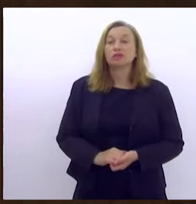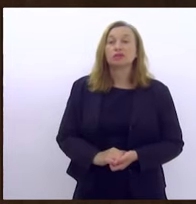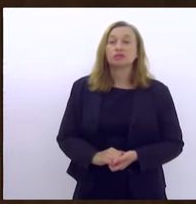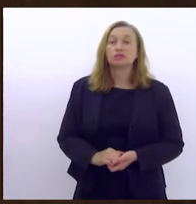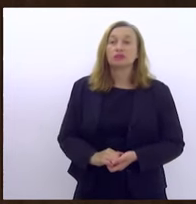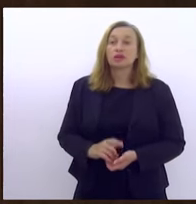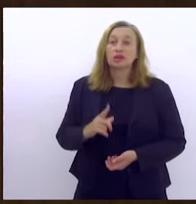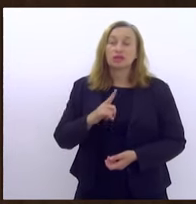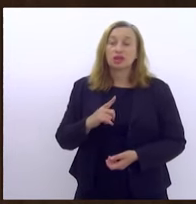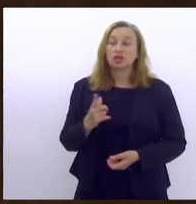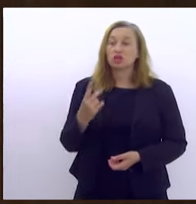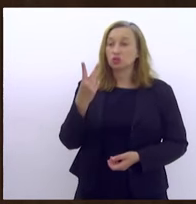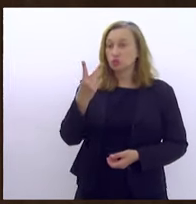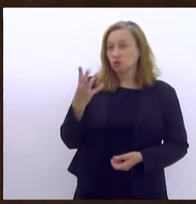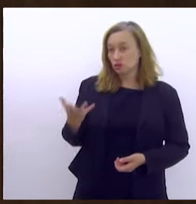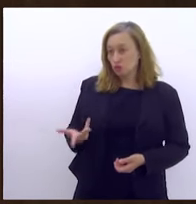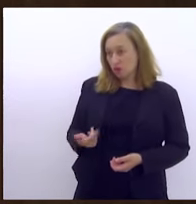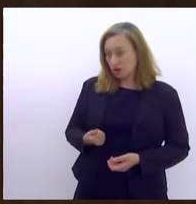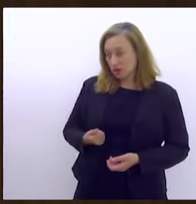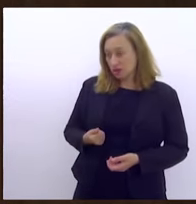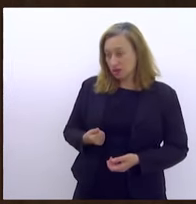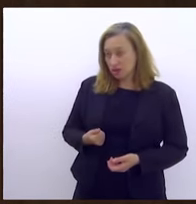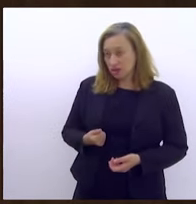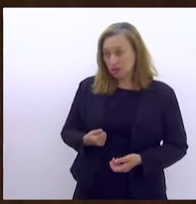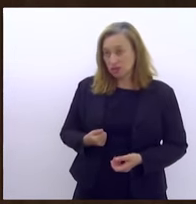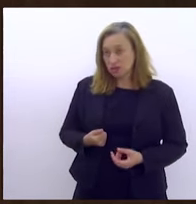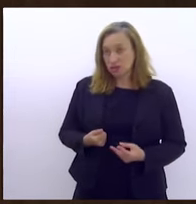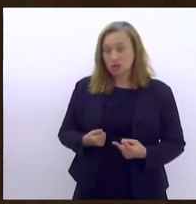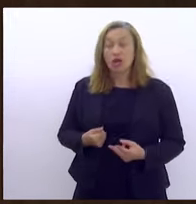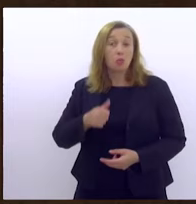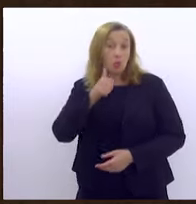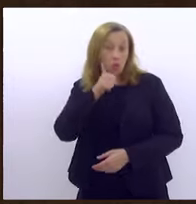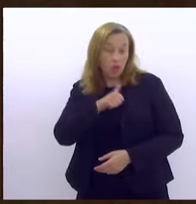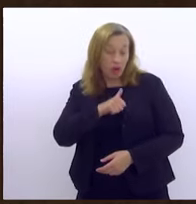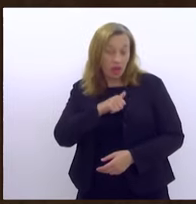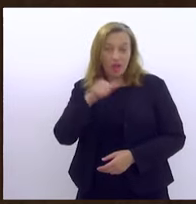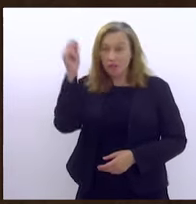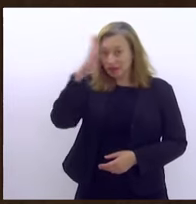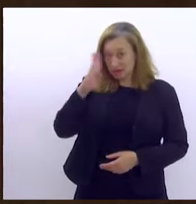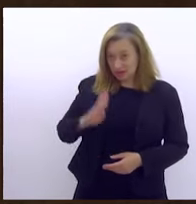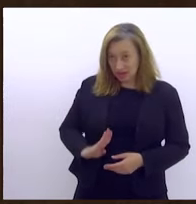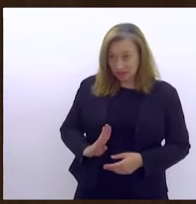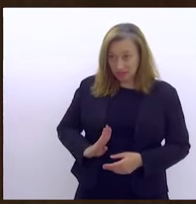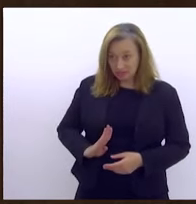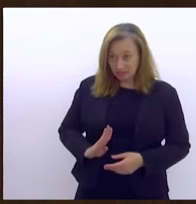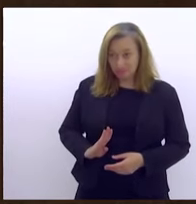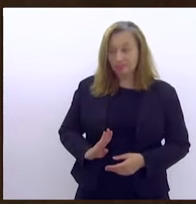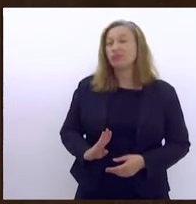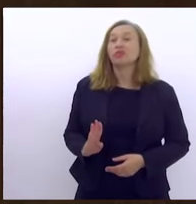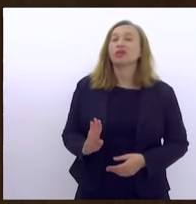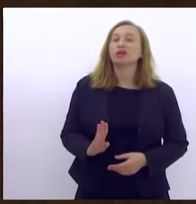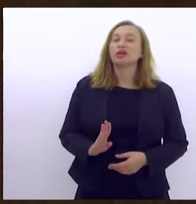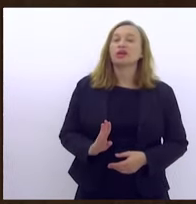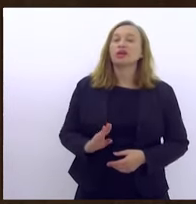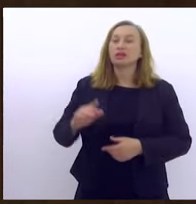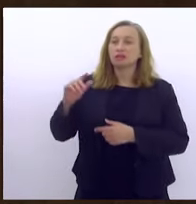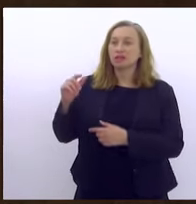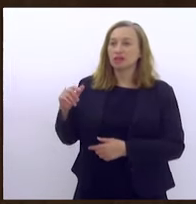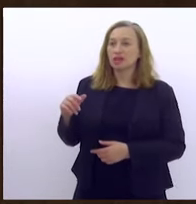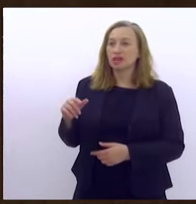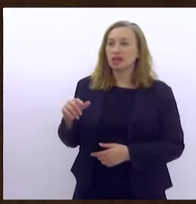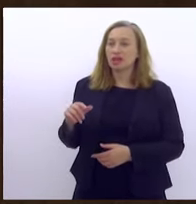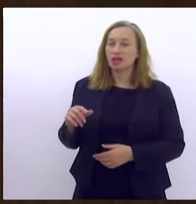Ela tem duas qualidades, além de ser mulher brasileira. Ela é descendente